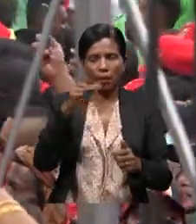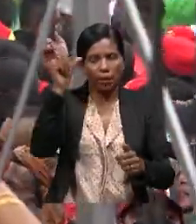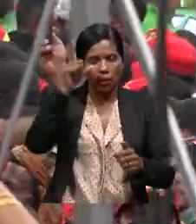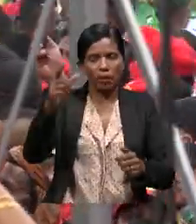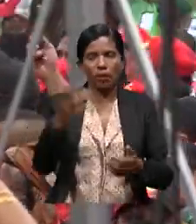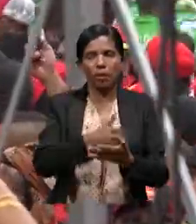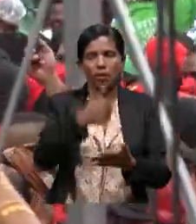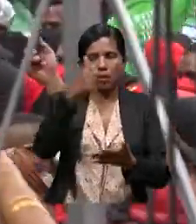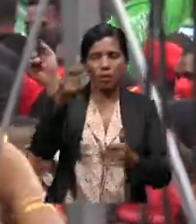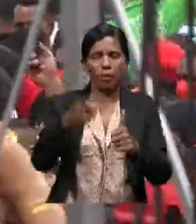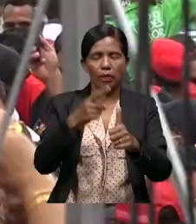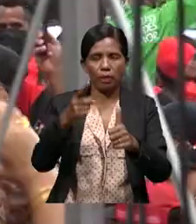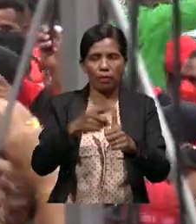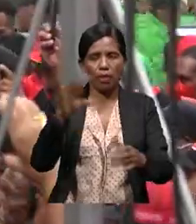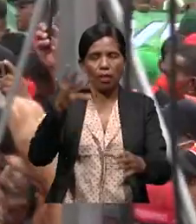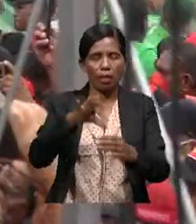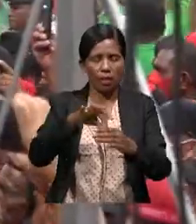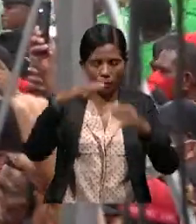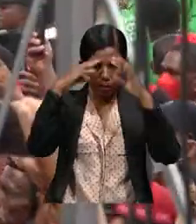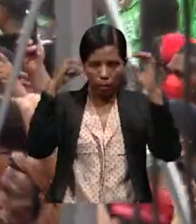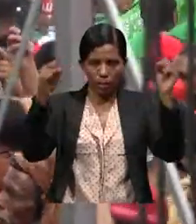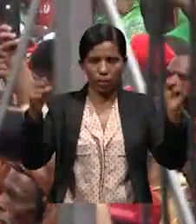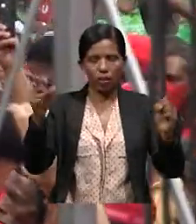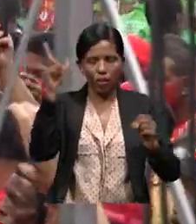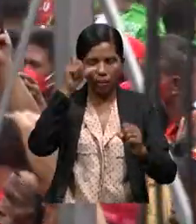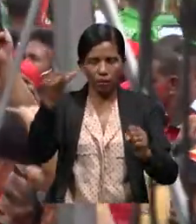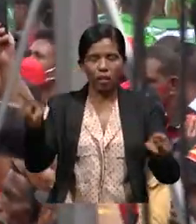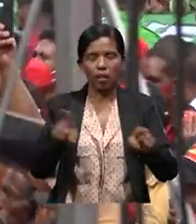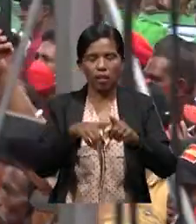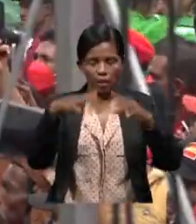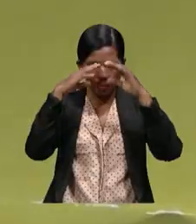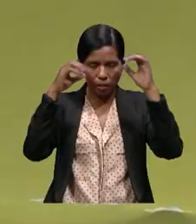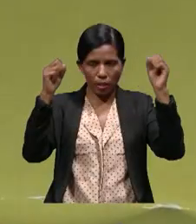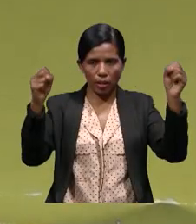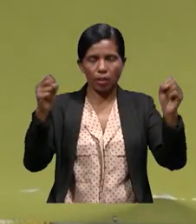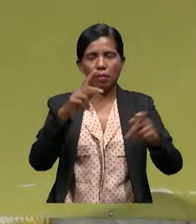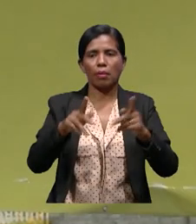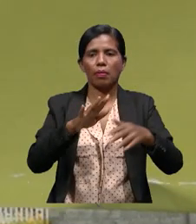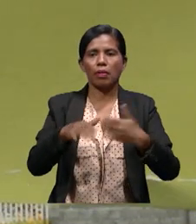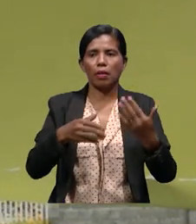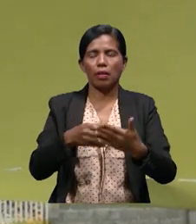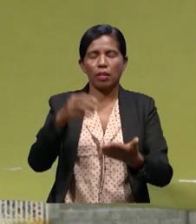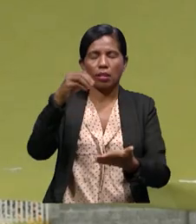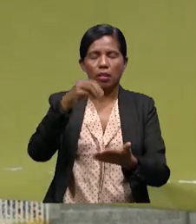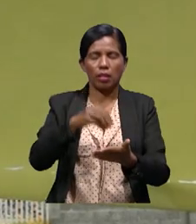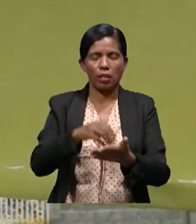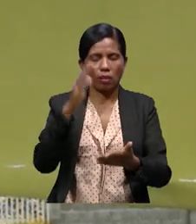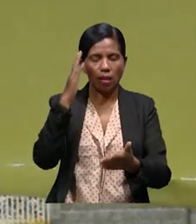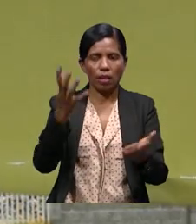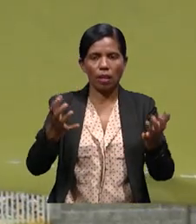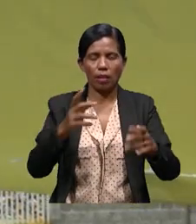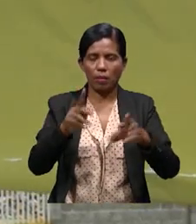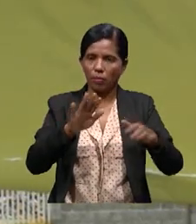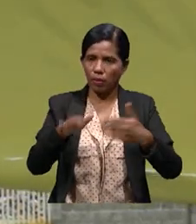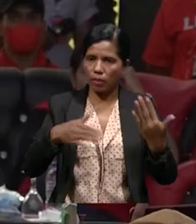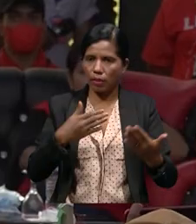manan iha ronde dahuluk, iha elisaung presidensial, no Luolo sai sai presidenti Republika ba Pau Tomak, hodi tau interese Pau Tomak nian. Os